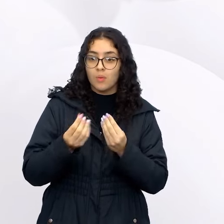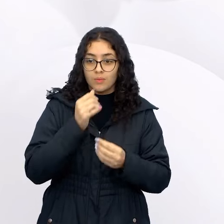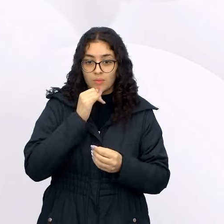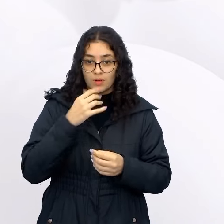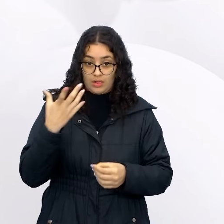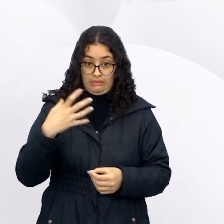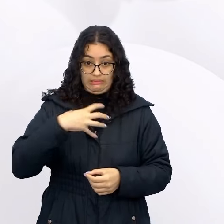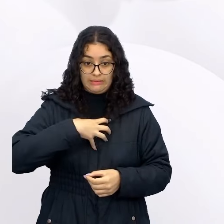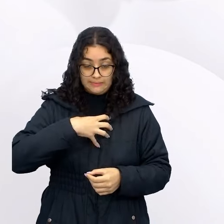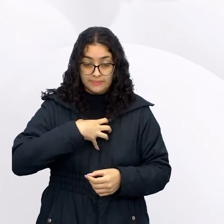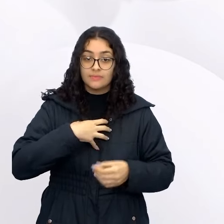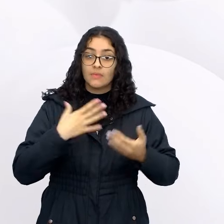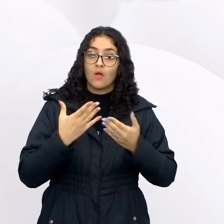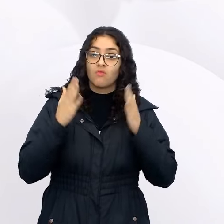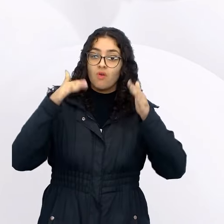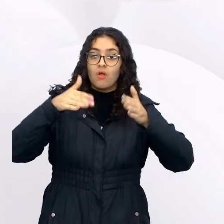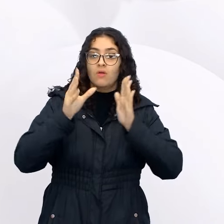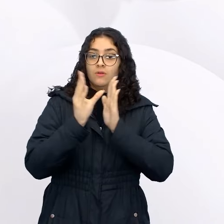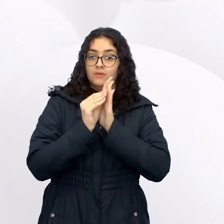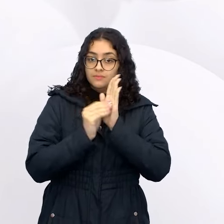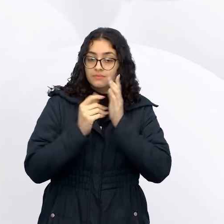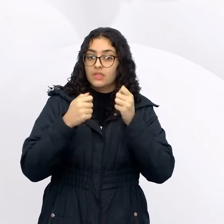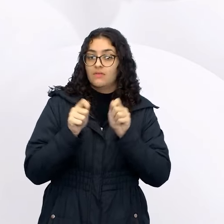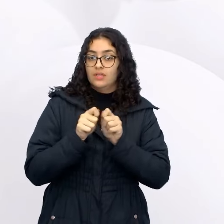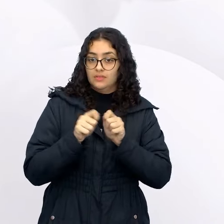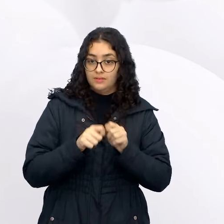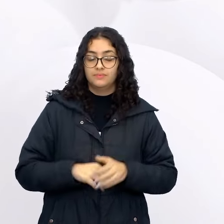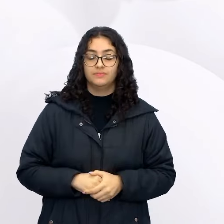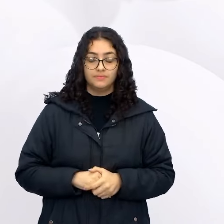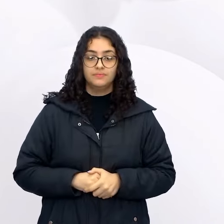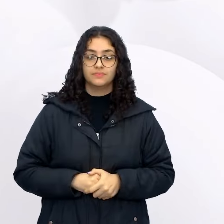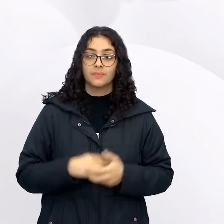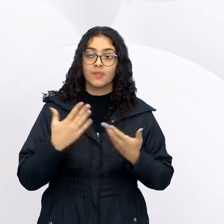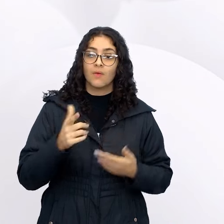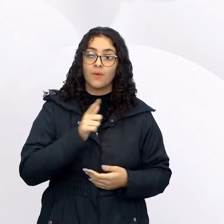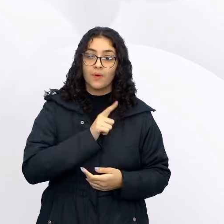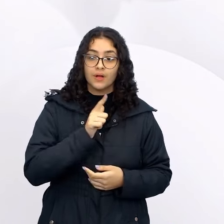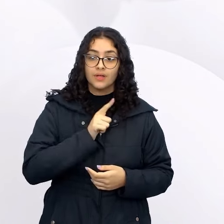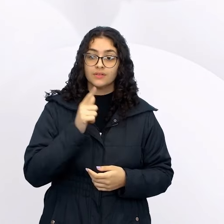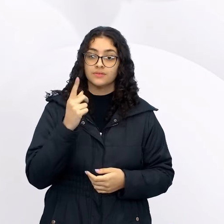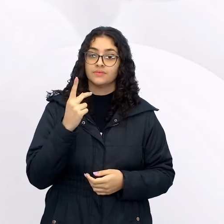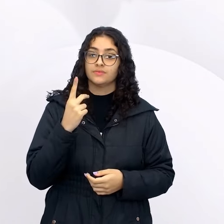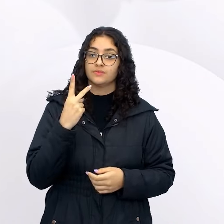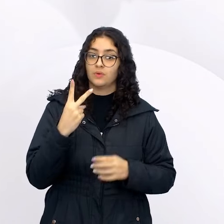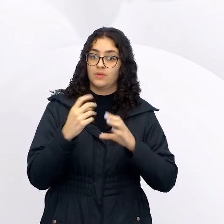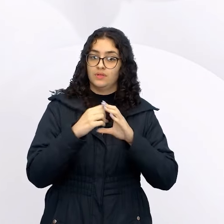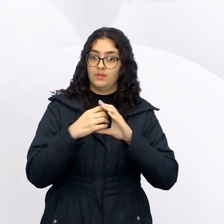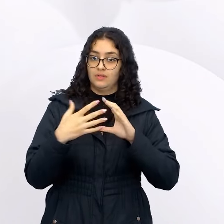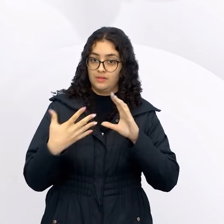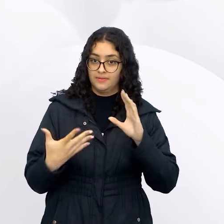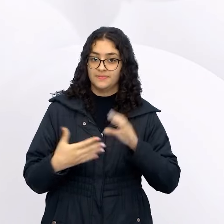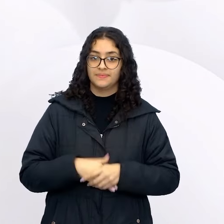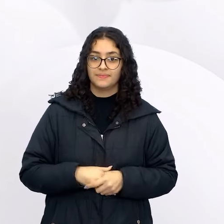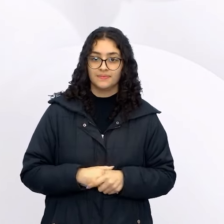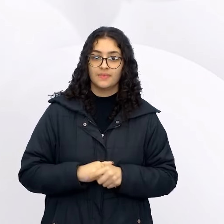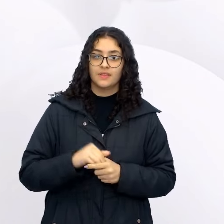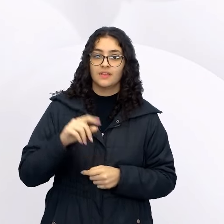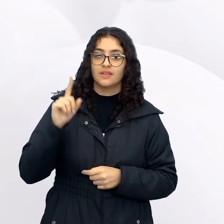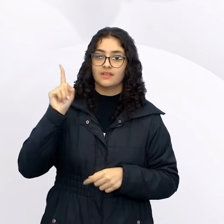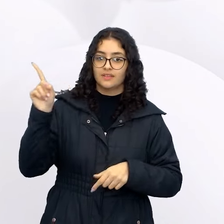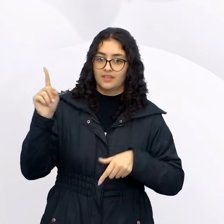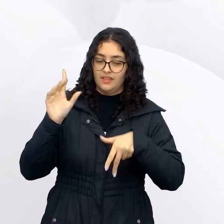sensibilização, no foco no conteúdo e aplicar. Então, temos aí, ó, dois aspectos. O zoneamento